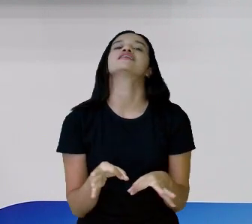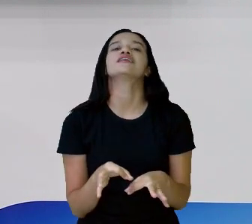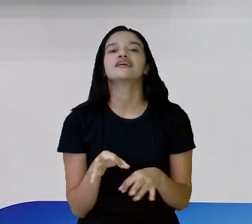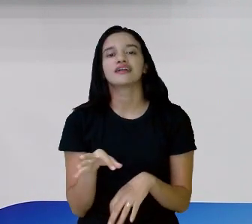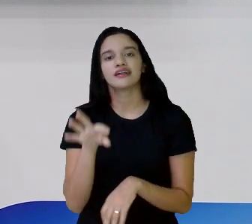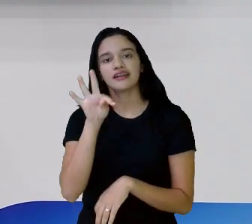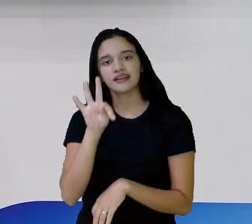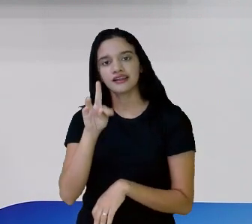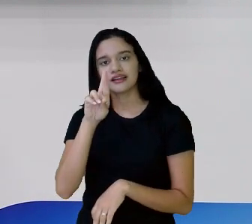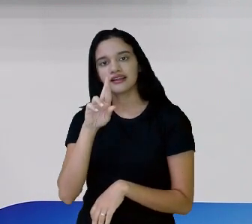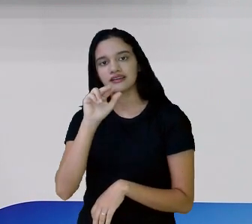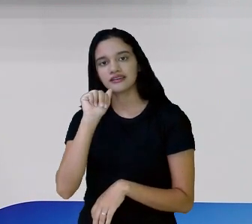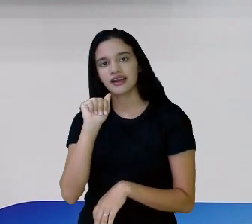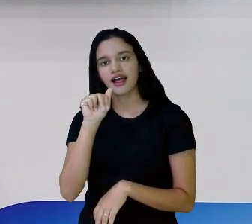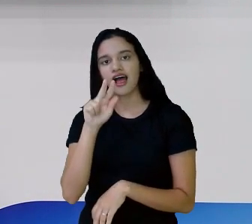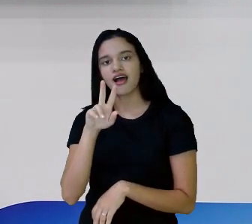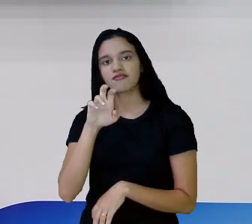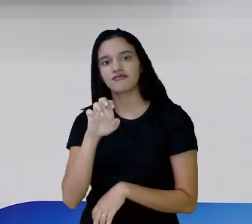chamou de